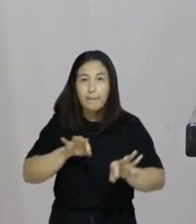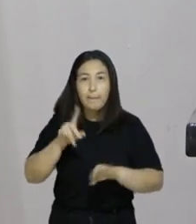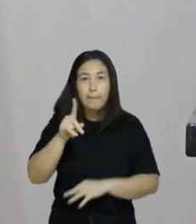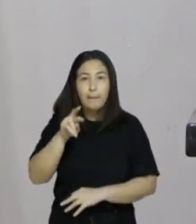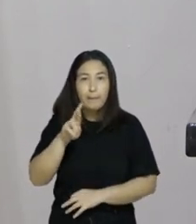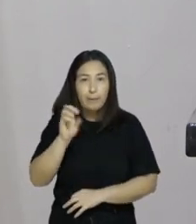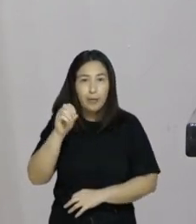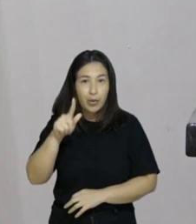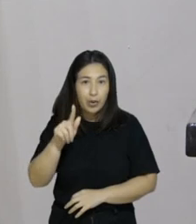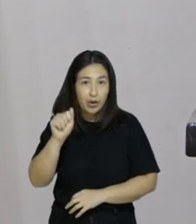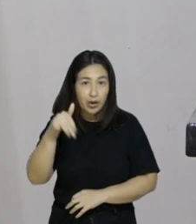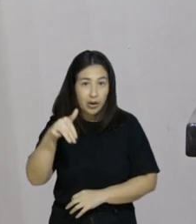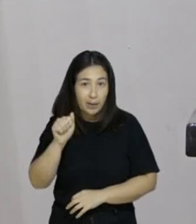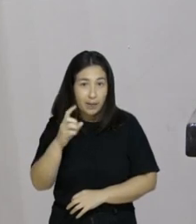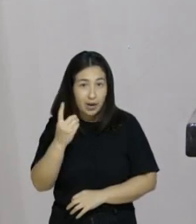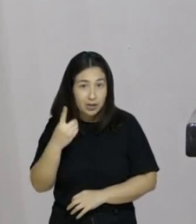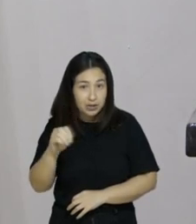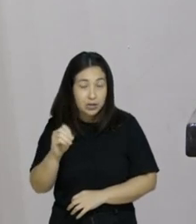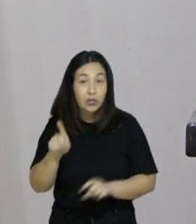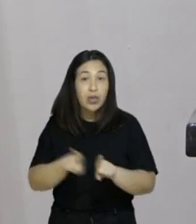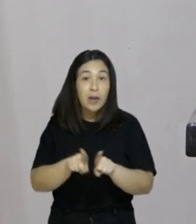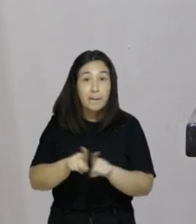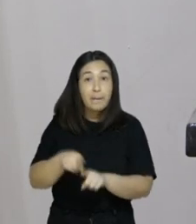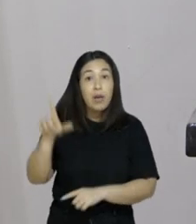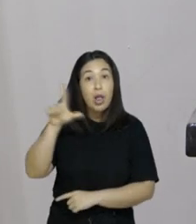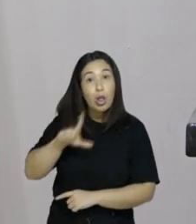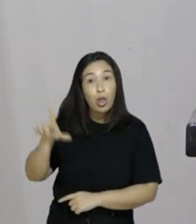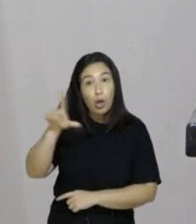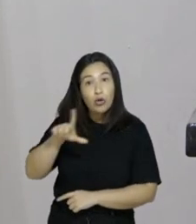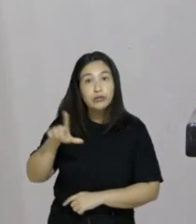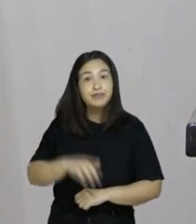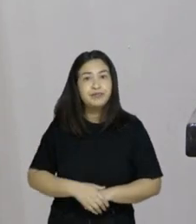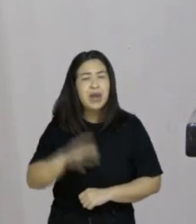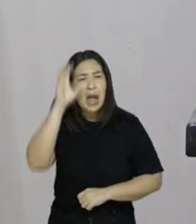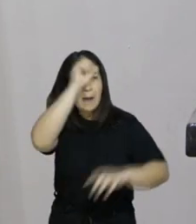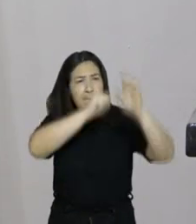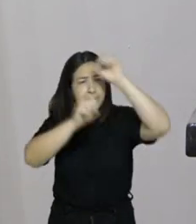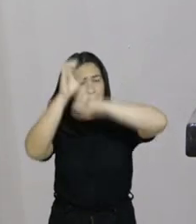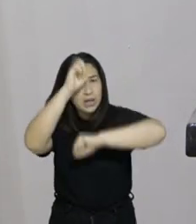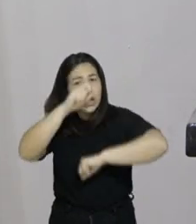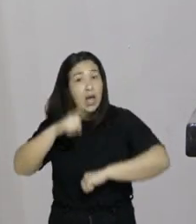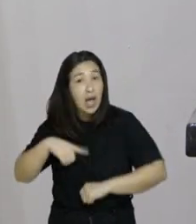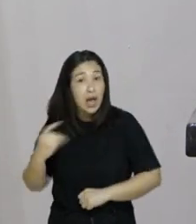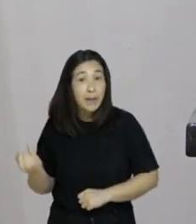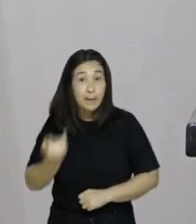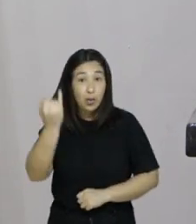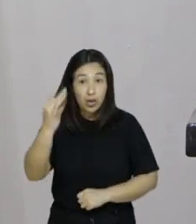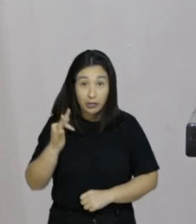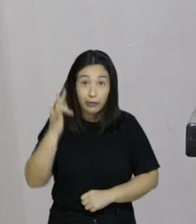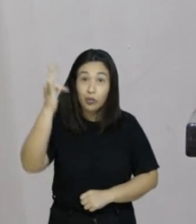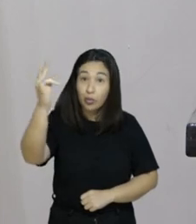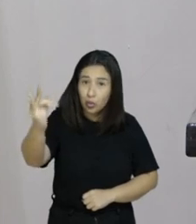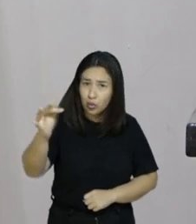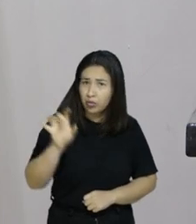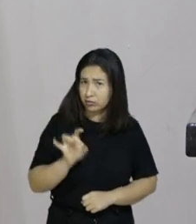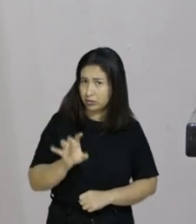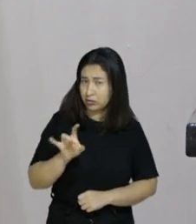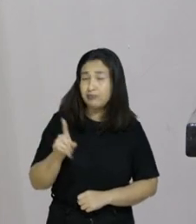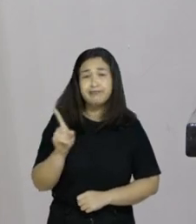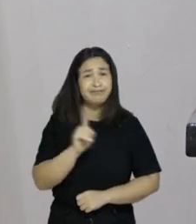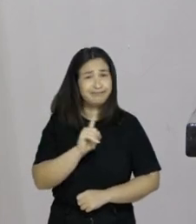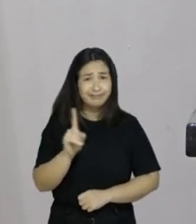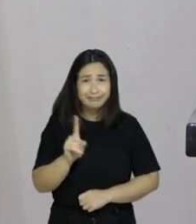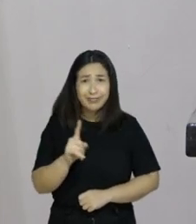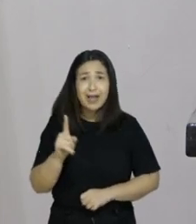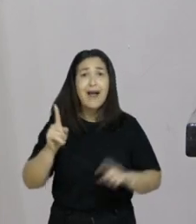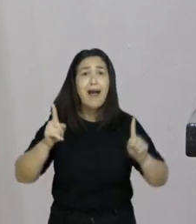de programação. Aprender a programação não é só importante para o futuro dos jovens, é necessário para o